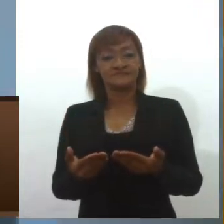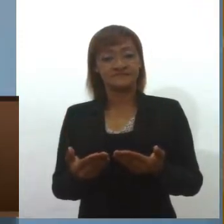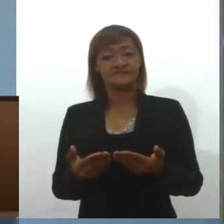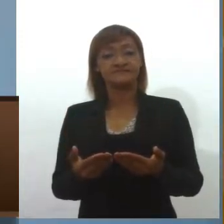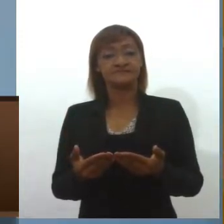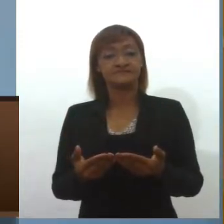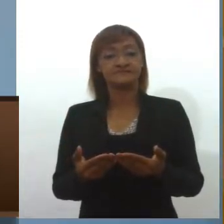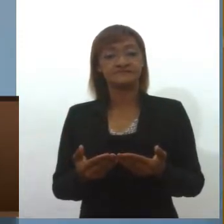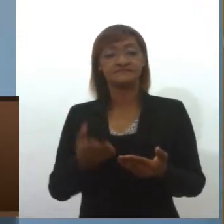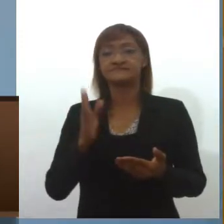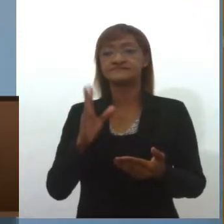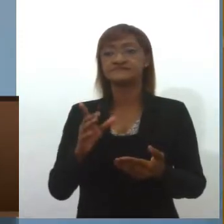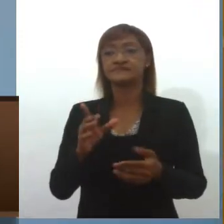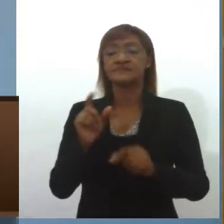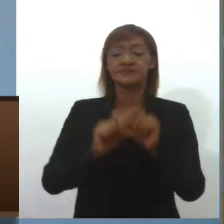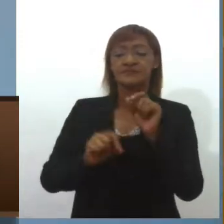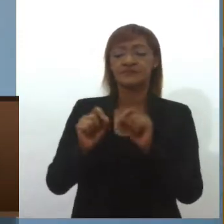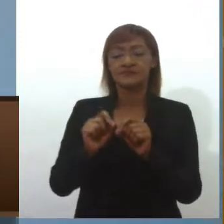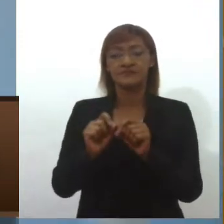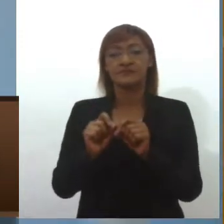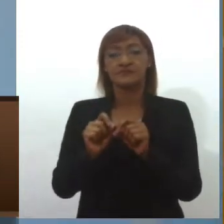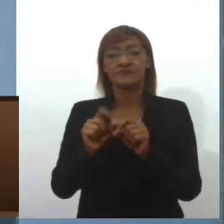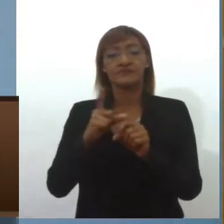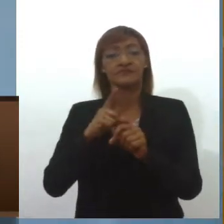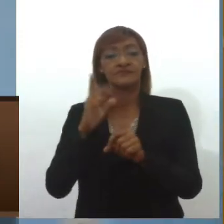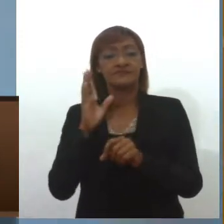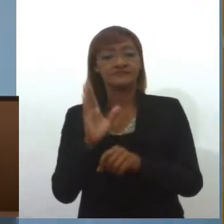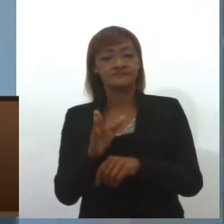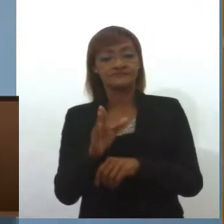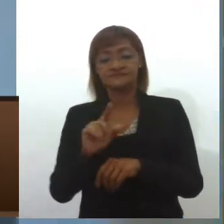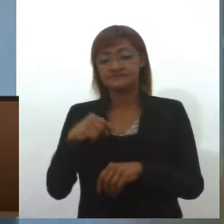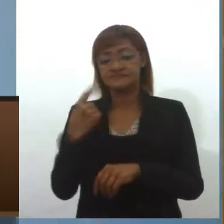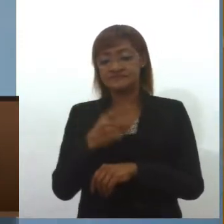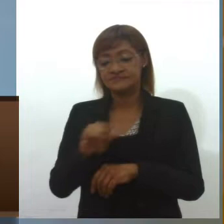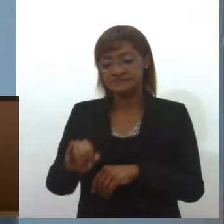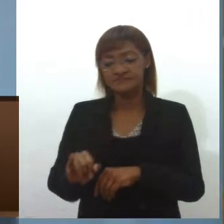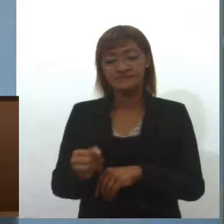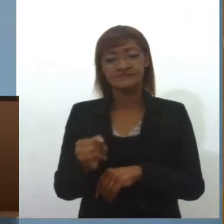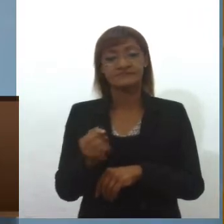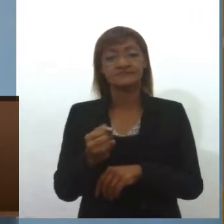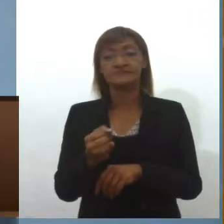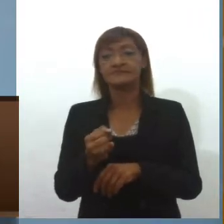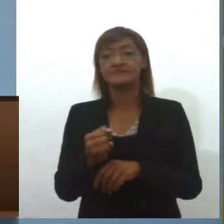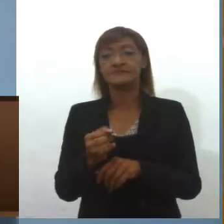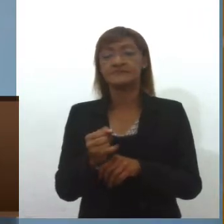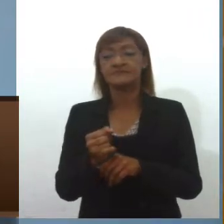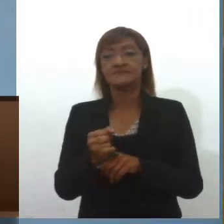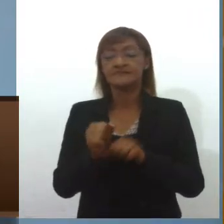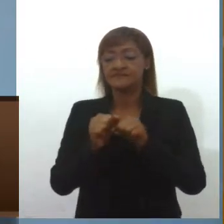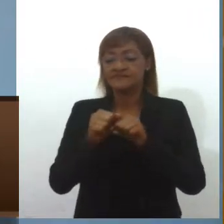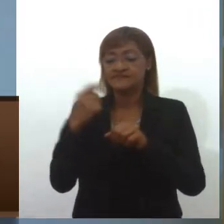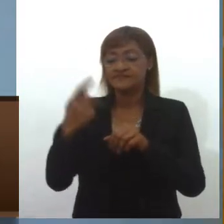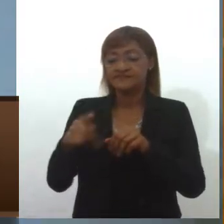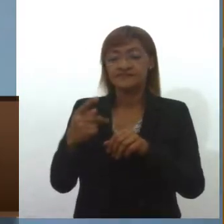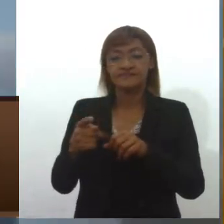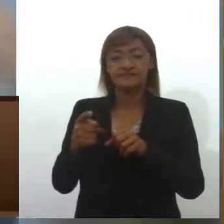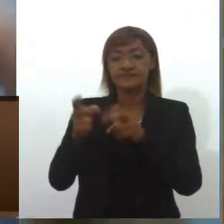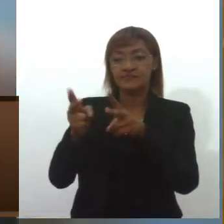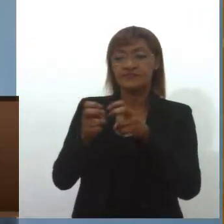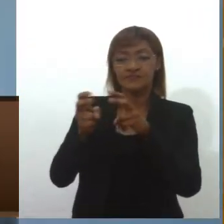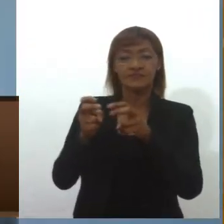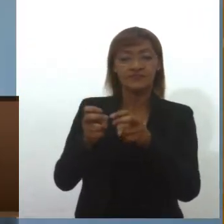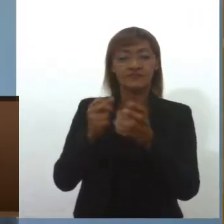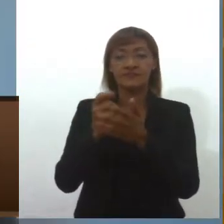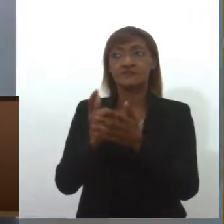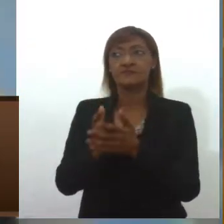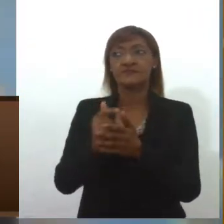de criar as bases mais sólidas. A gente se aproveitou de momentos de bonança no mercado externo, de